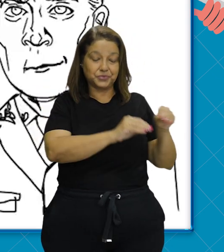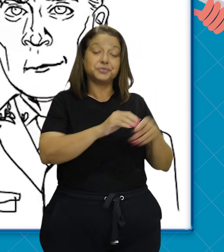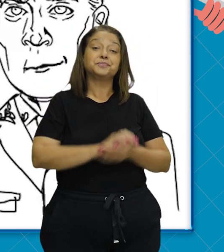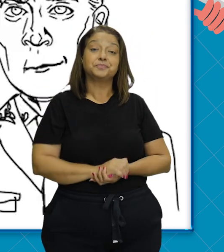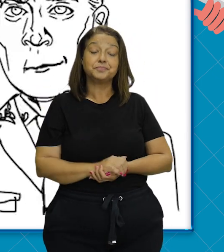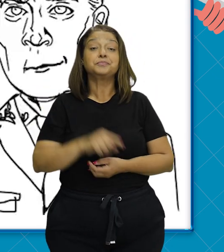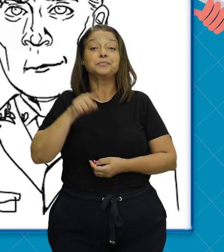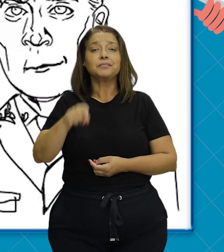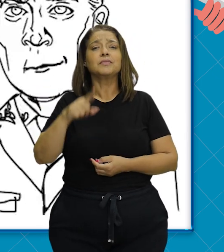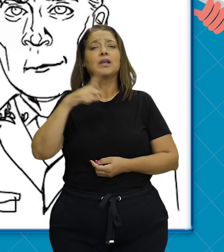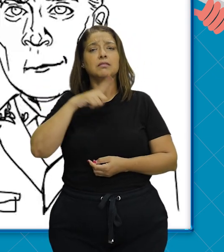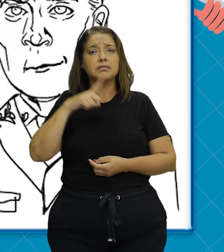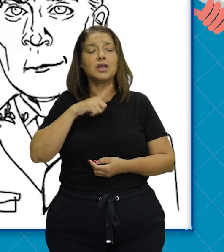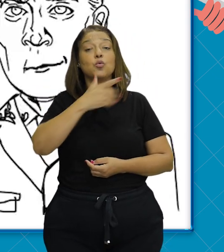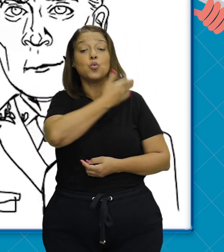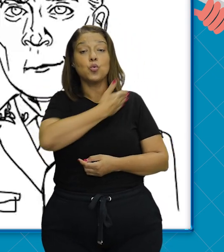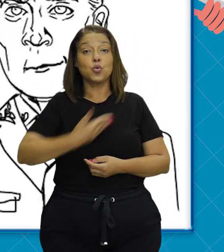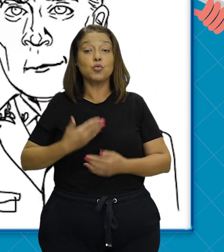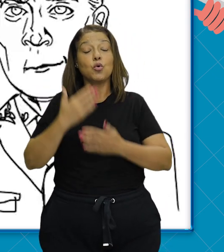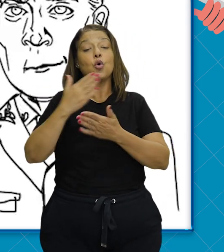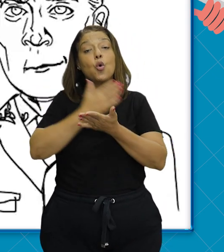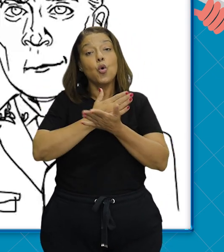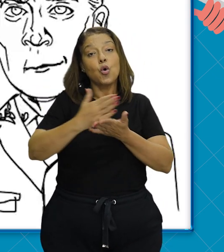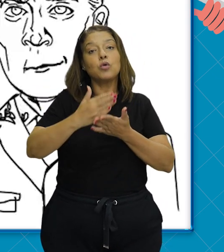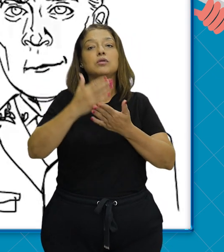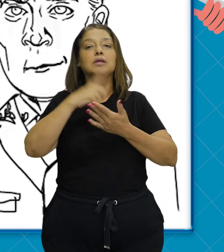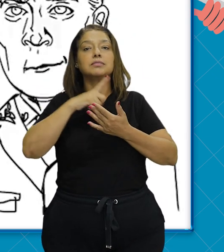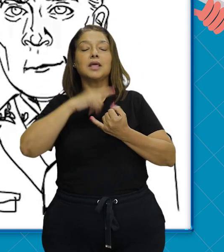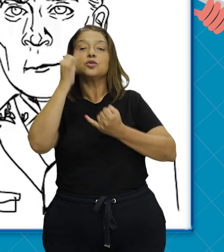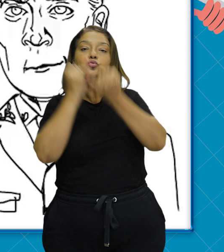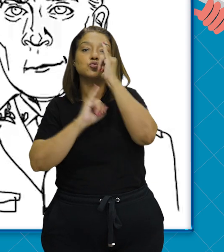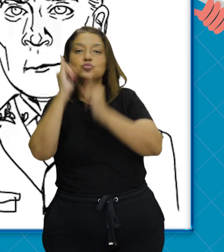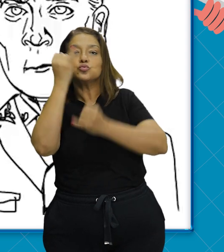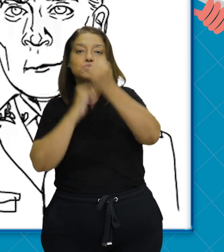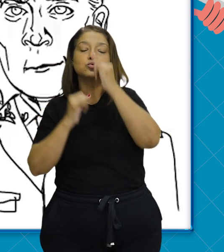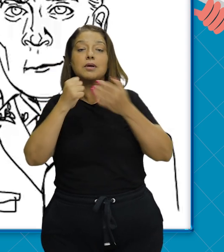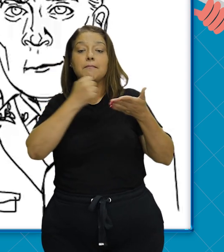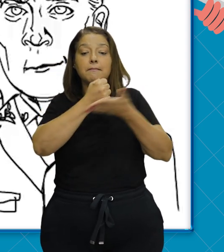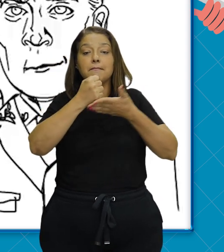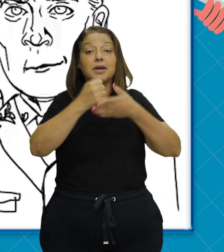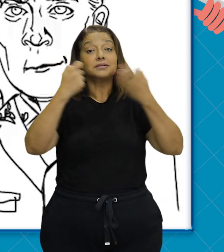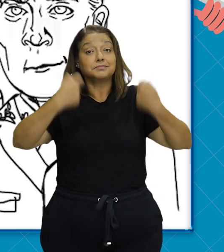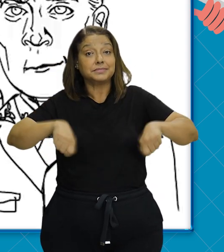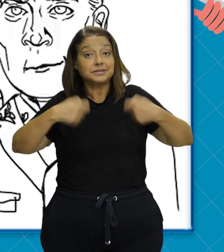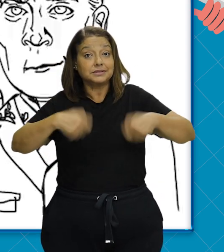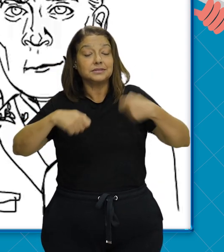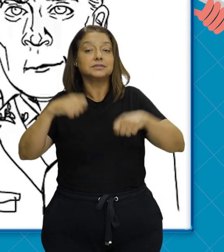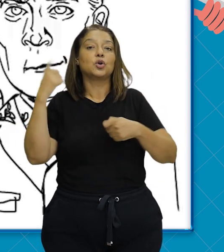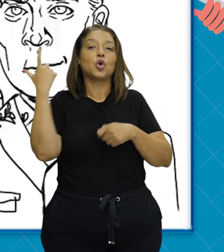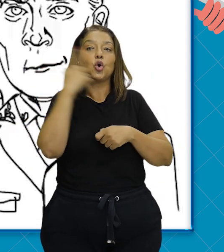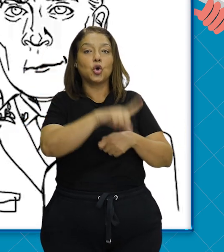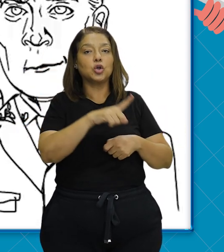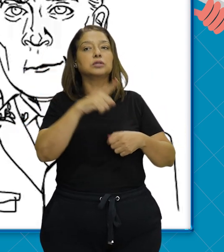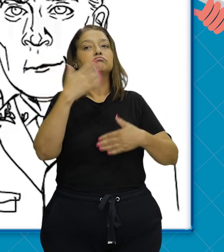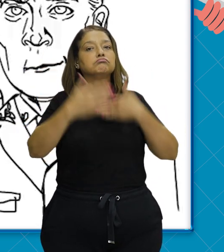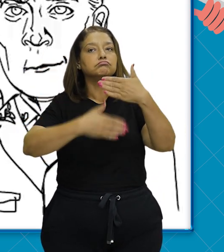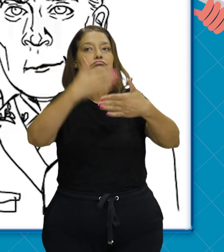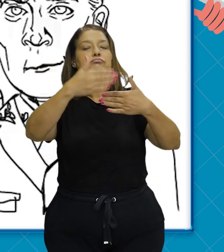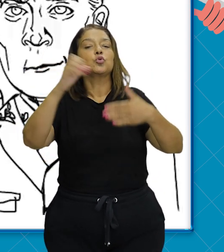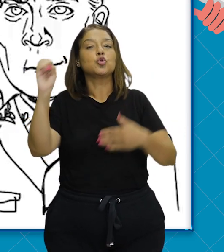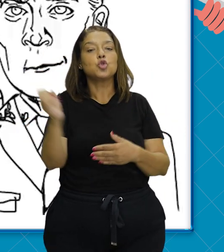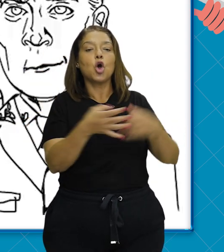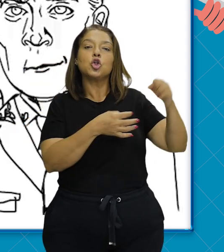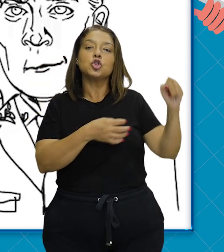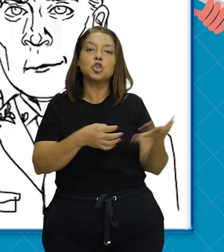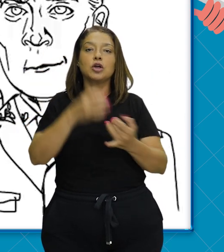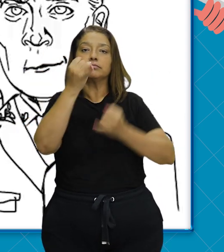estrangeiros, o governo financiou a construção de indústrias de base, ou seja, as indústrias necessárias para o surgimento de todas as outras